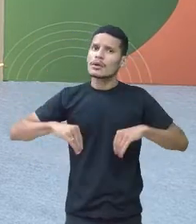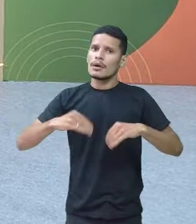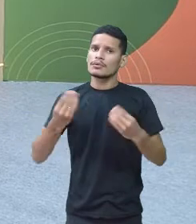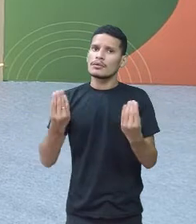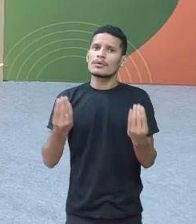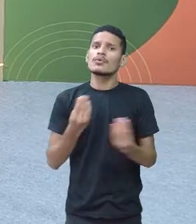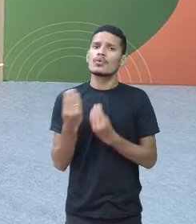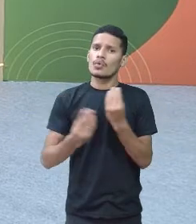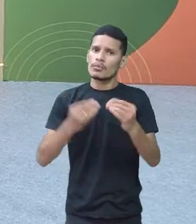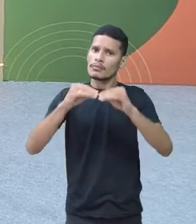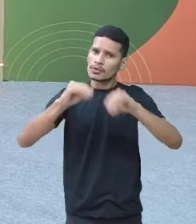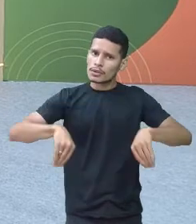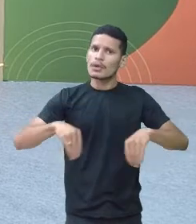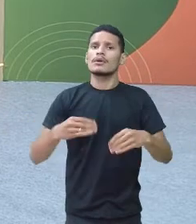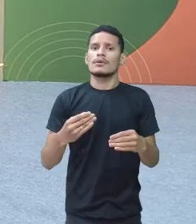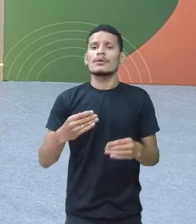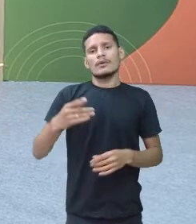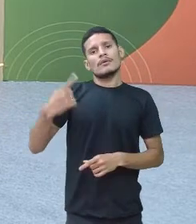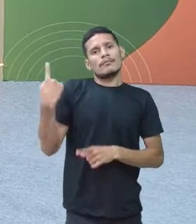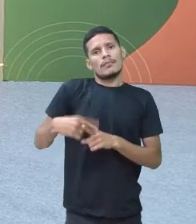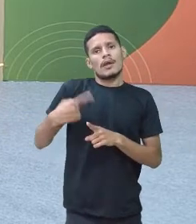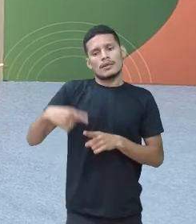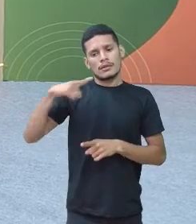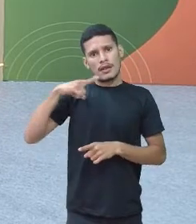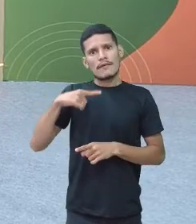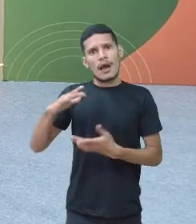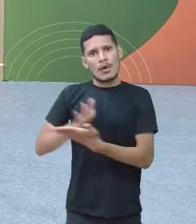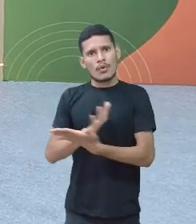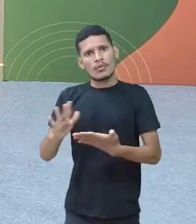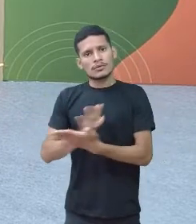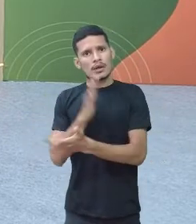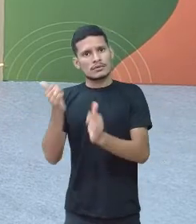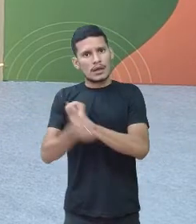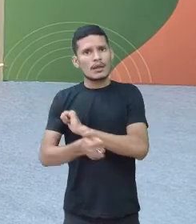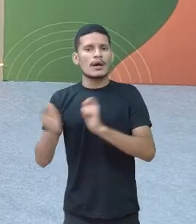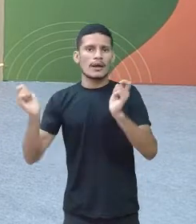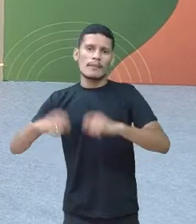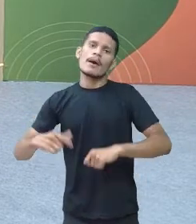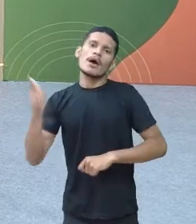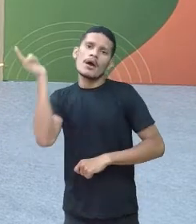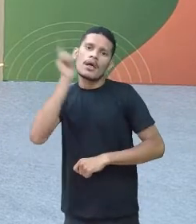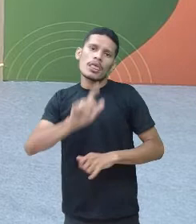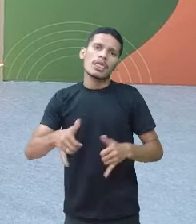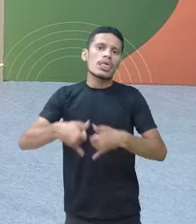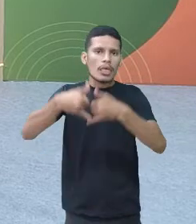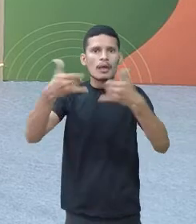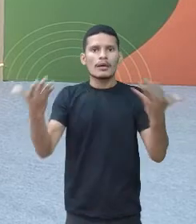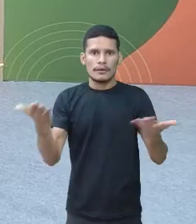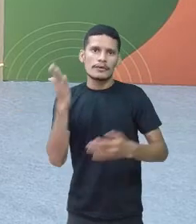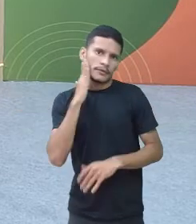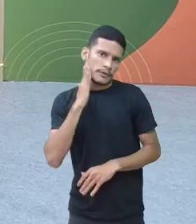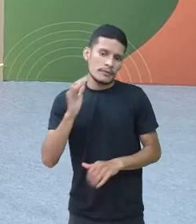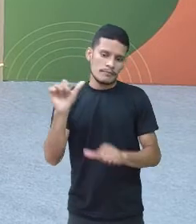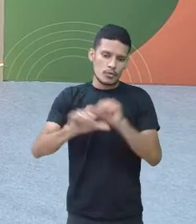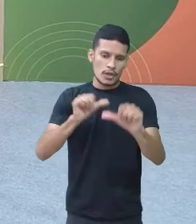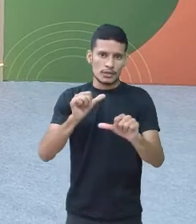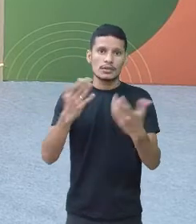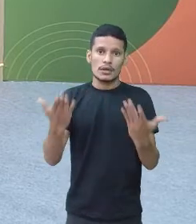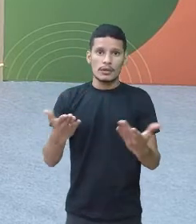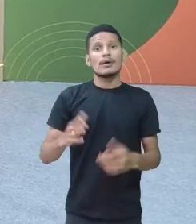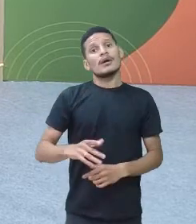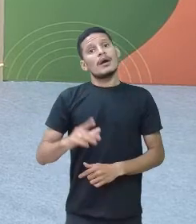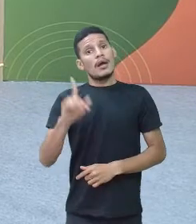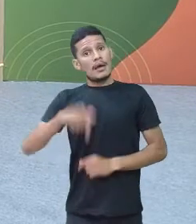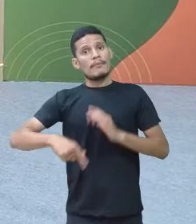do benefício que esses atletas tiveram através dessa alteração aí, né? Então, isso aconteceu